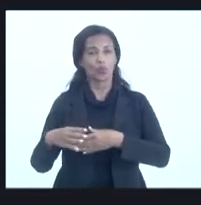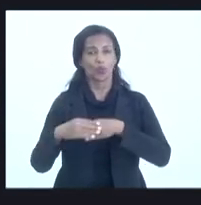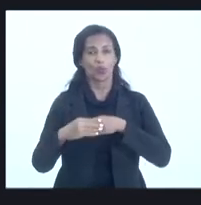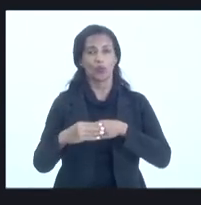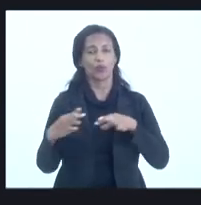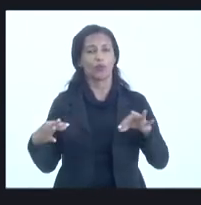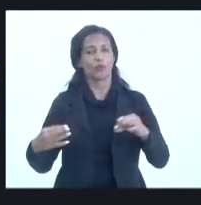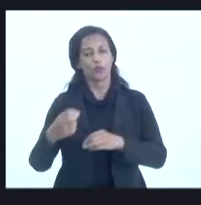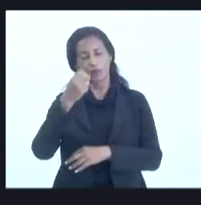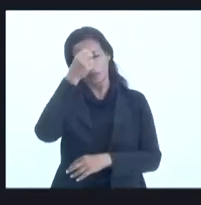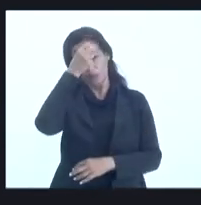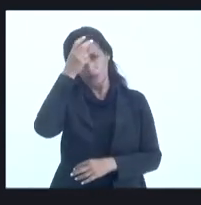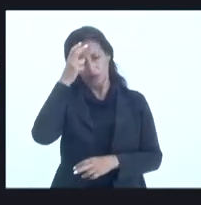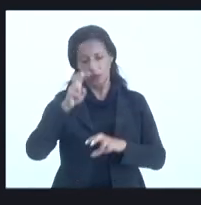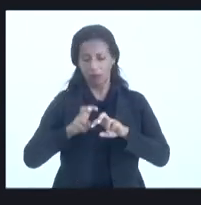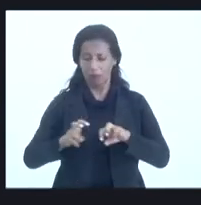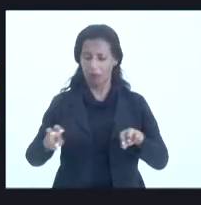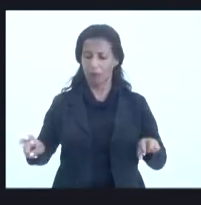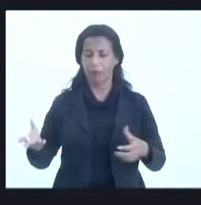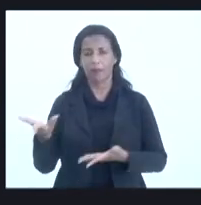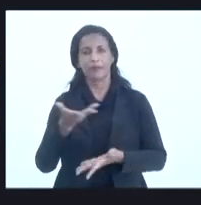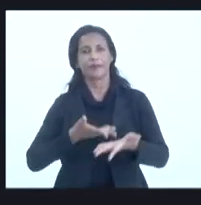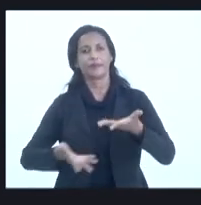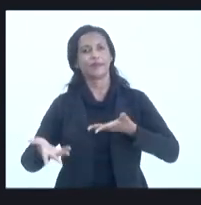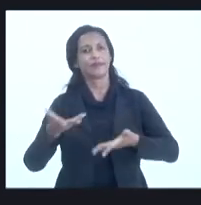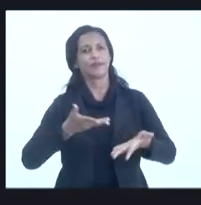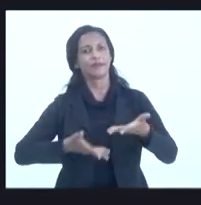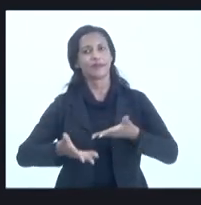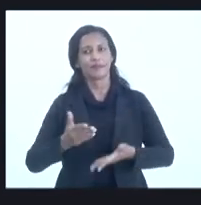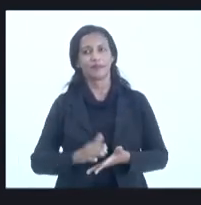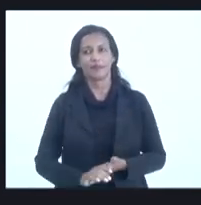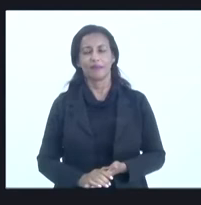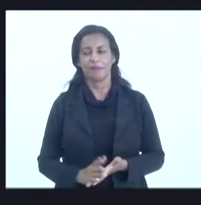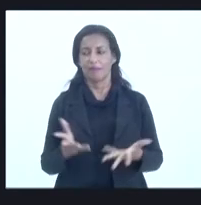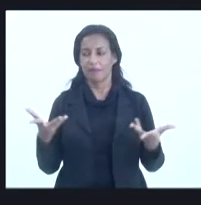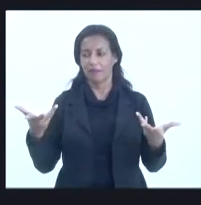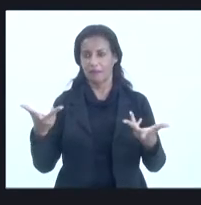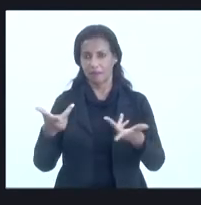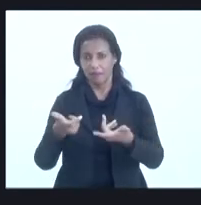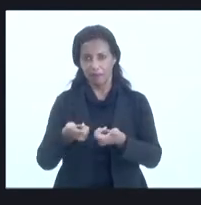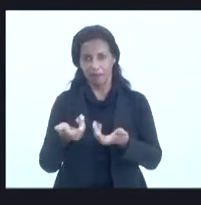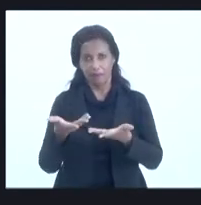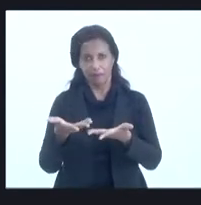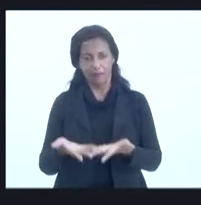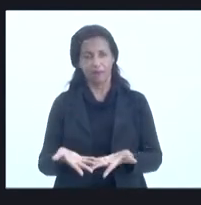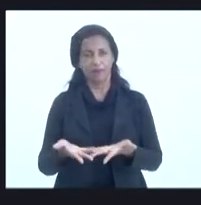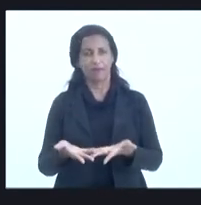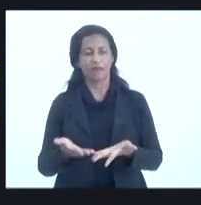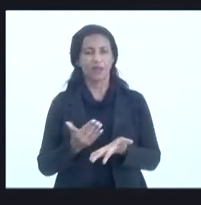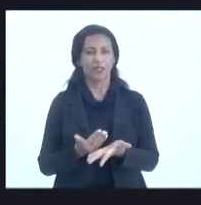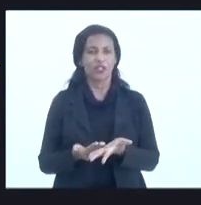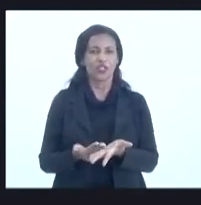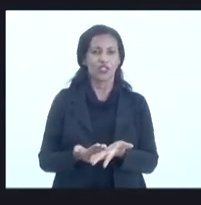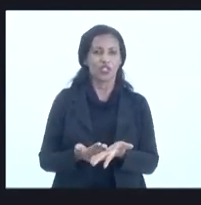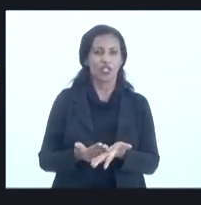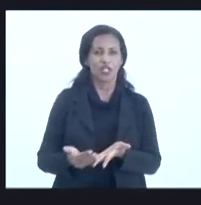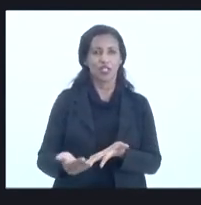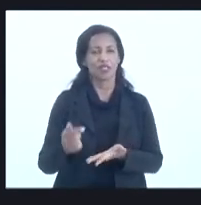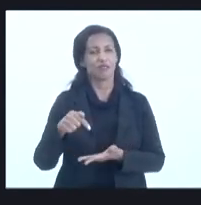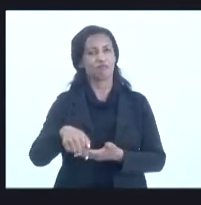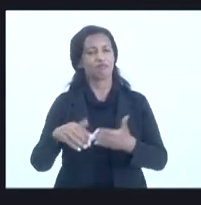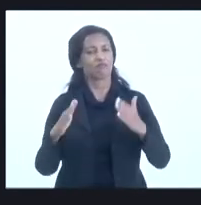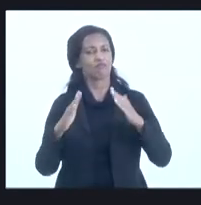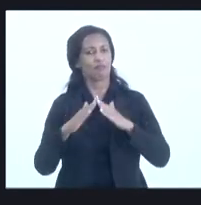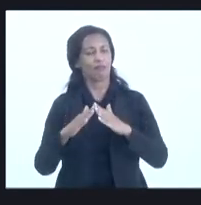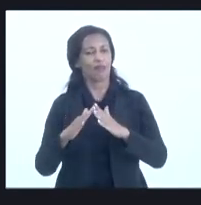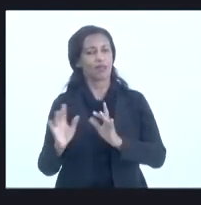os prefeitos que estão participando deste brilhante evento, de iniciativa desta casa,